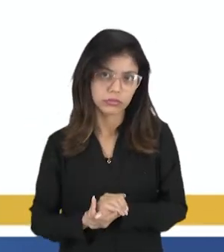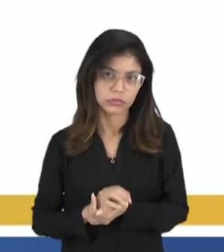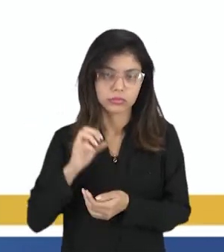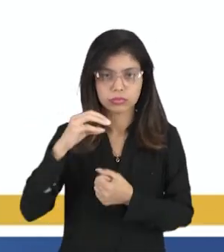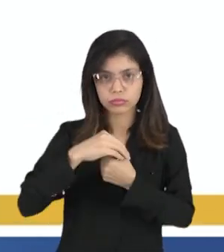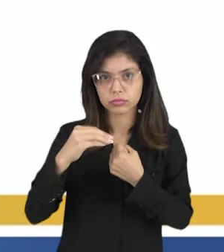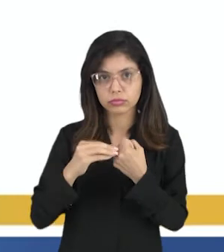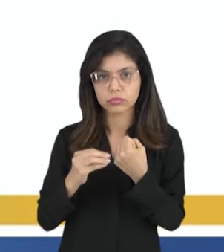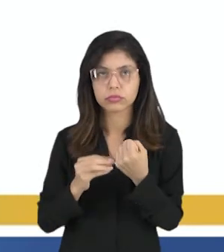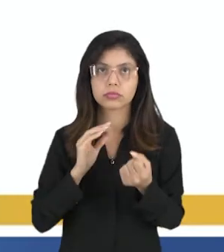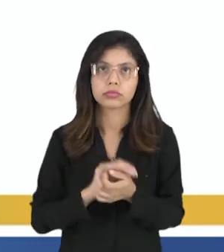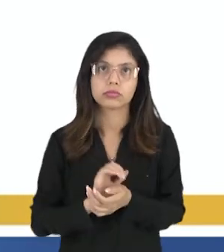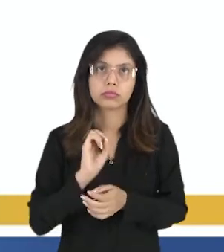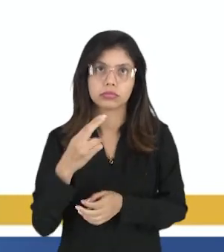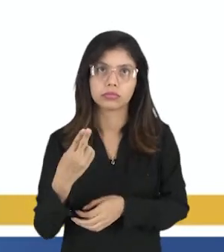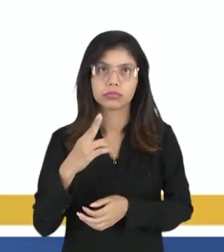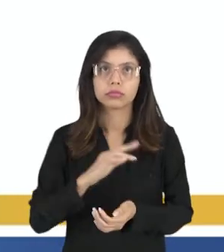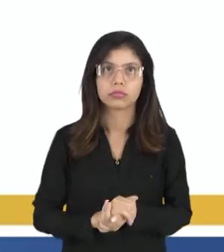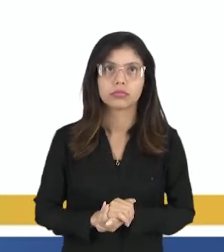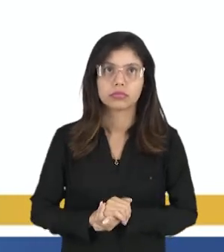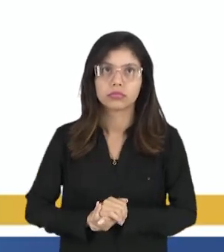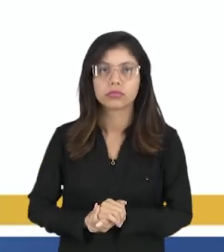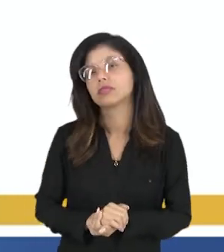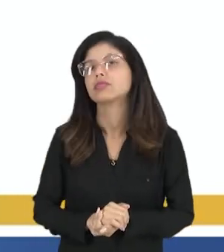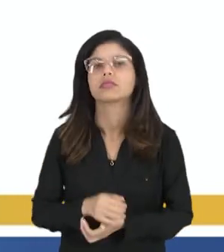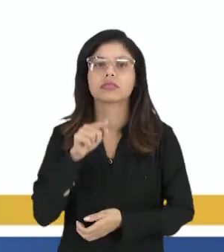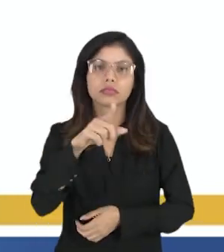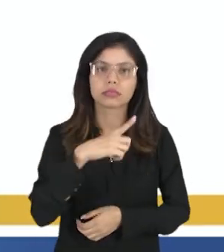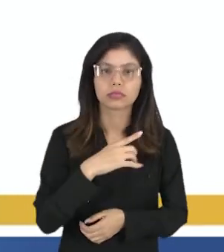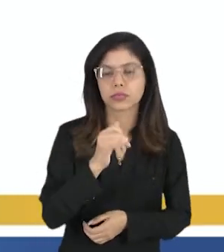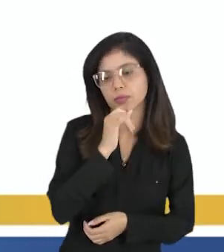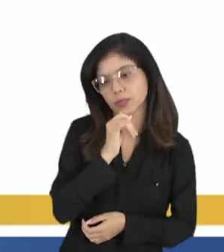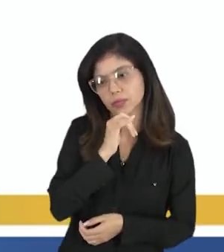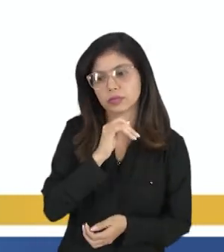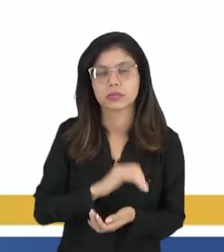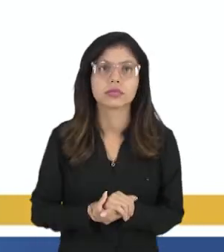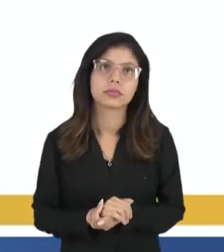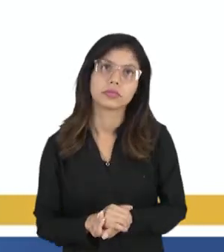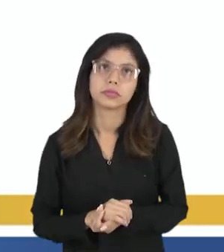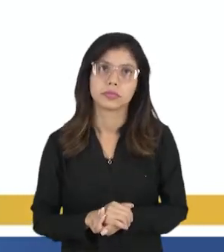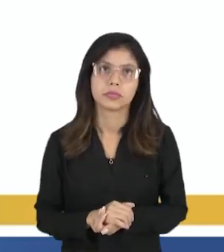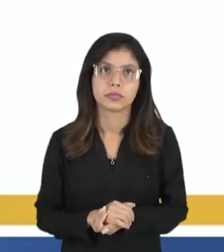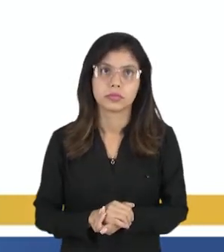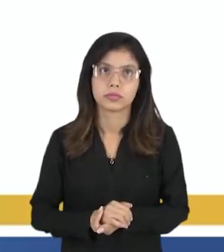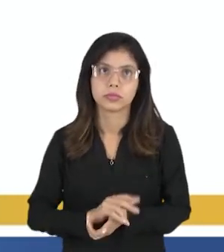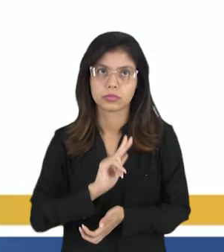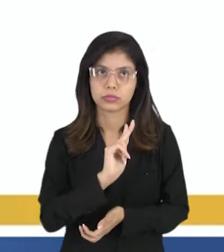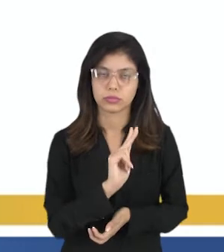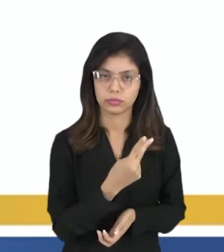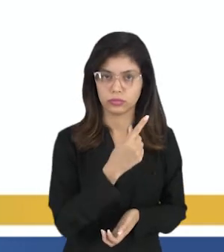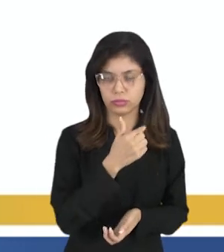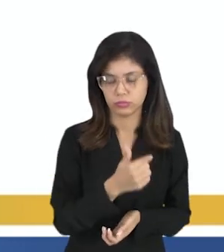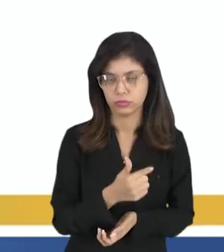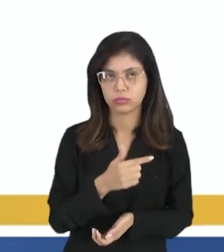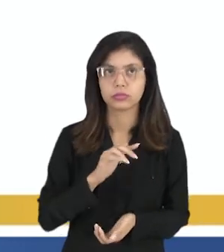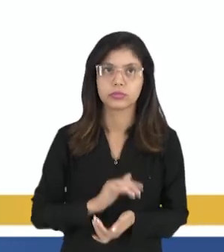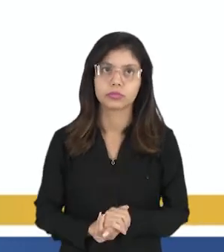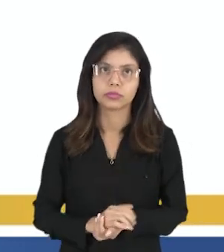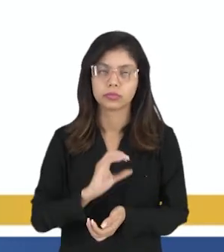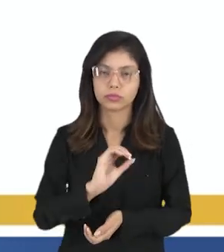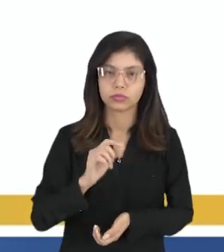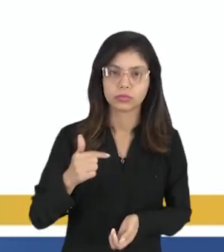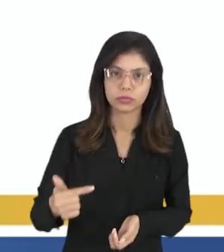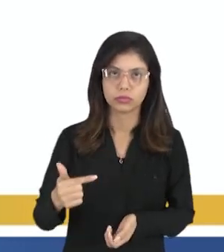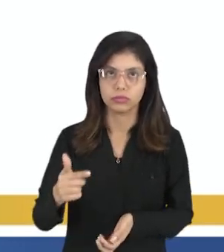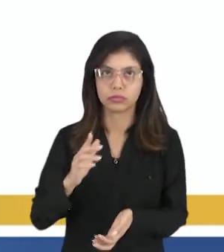esse composto, ok? E aqui a gente tem um exemplo, substância simples. Então, eu tenho o gás hidrogênio,